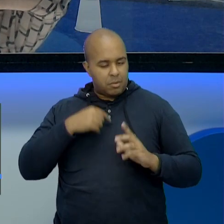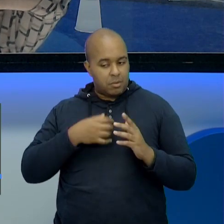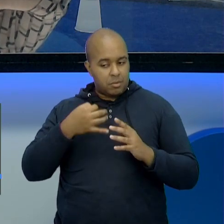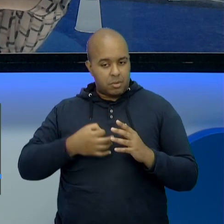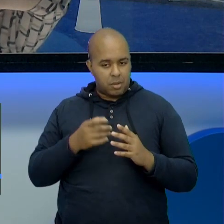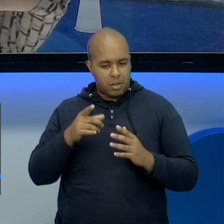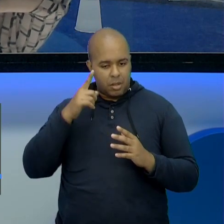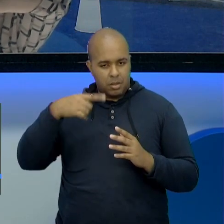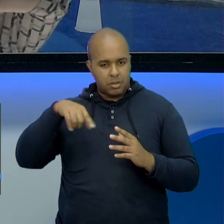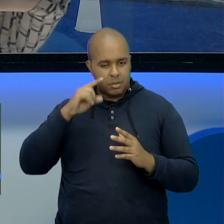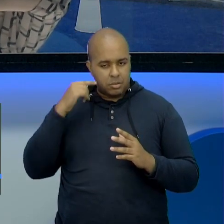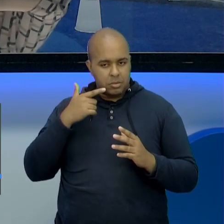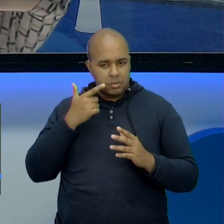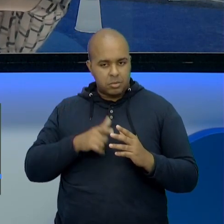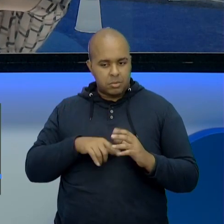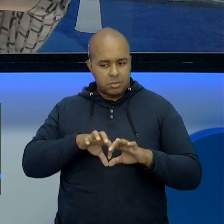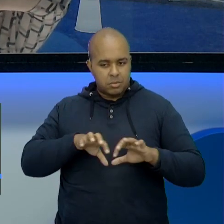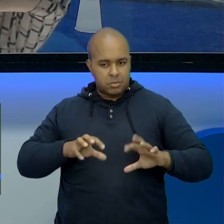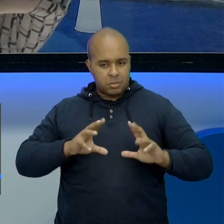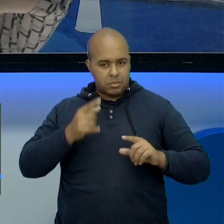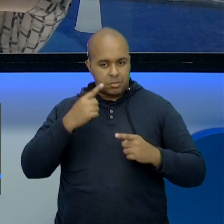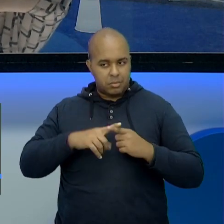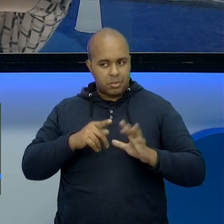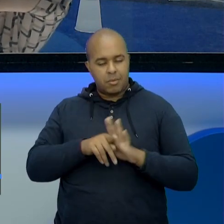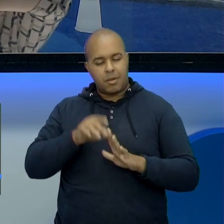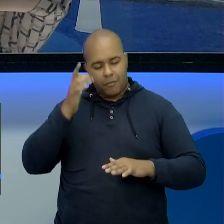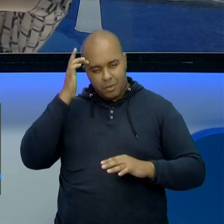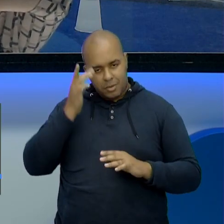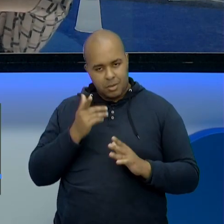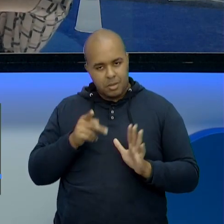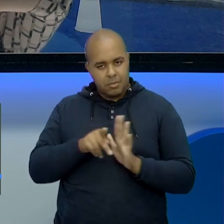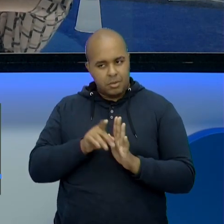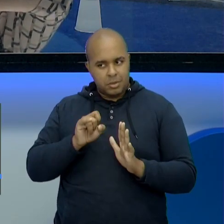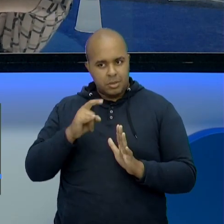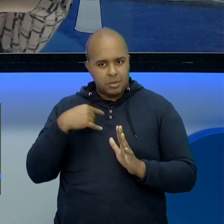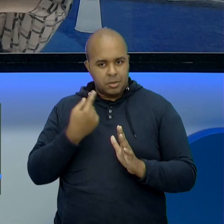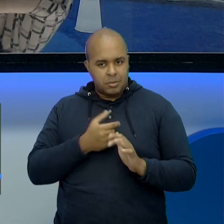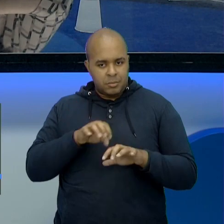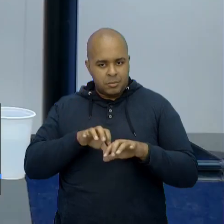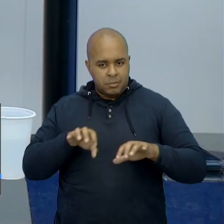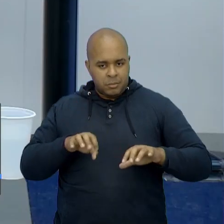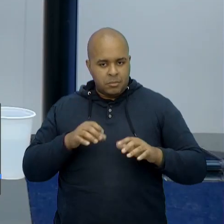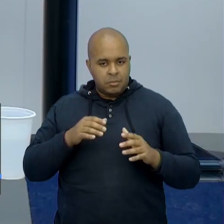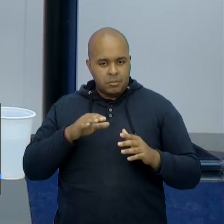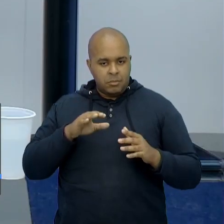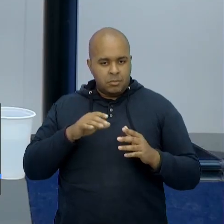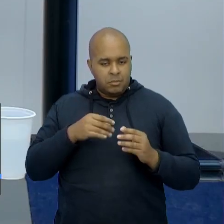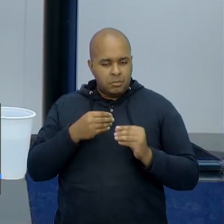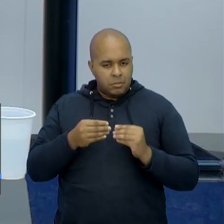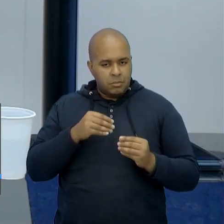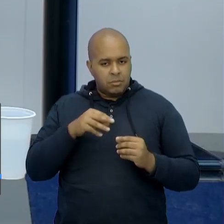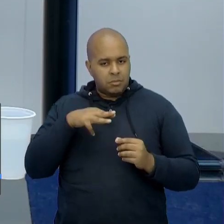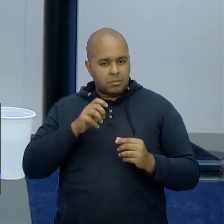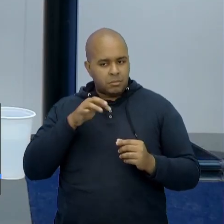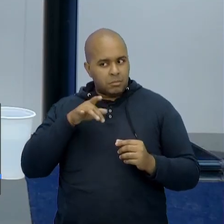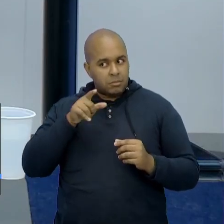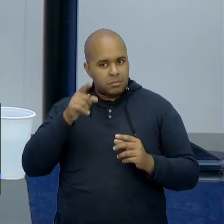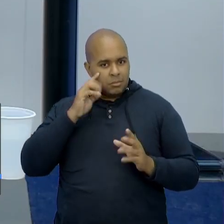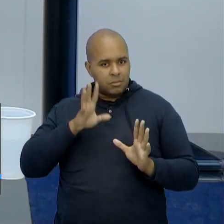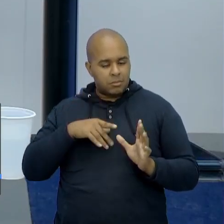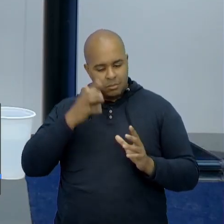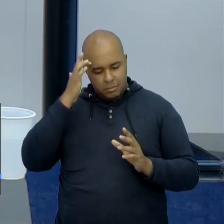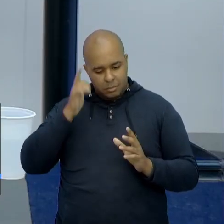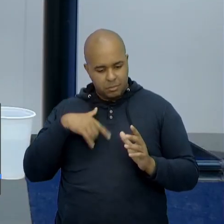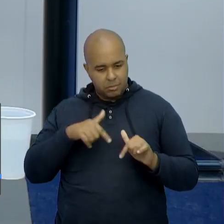ideal é que a gente consiga dividir todos, porque facilita. Se a gente dividir entre plásticos, metais, você já